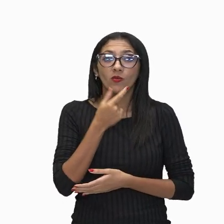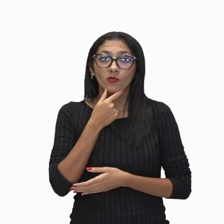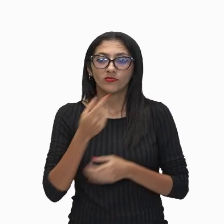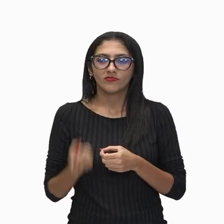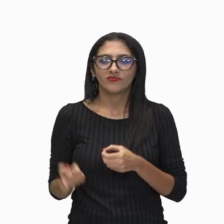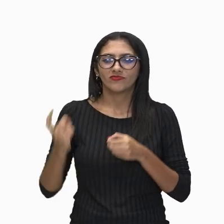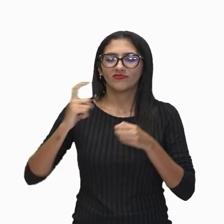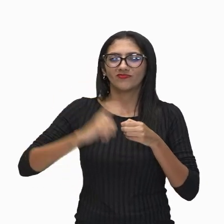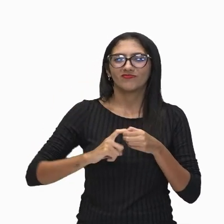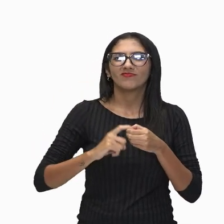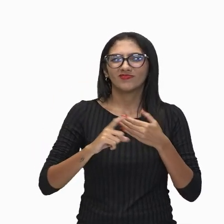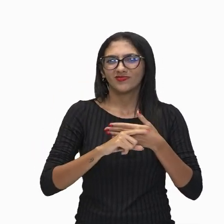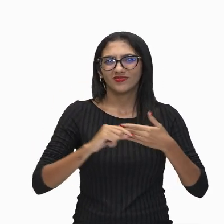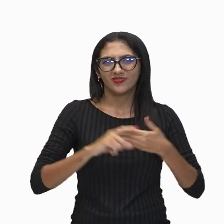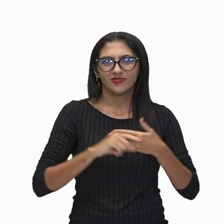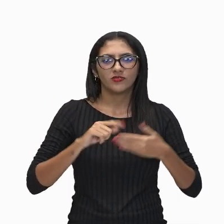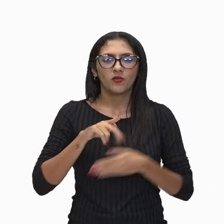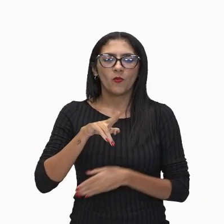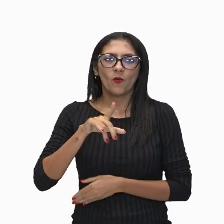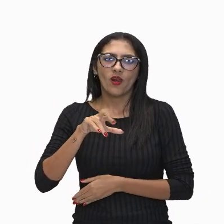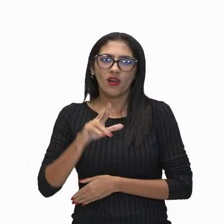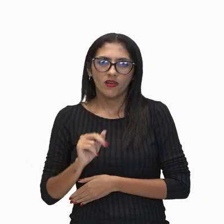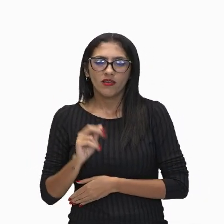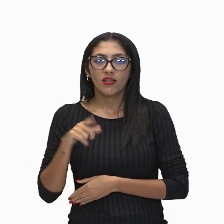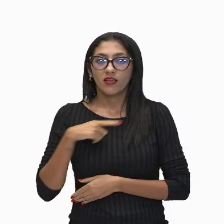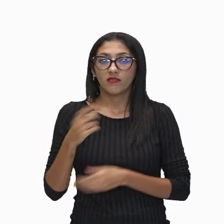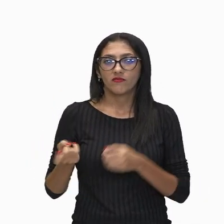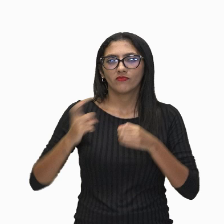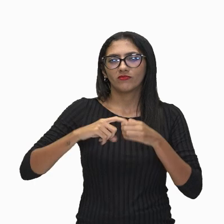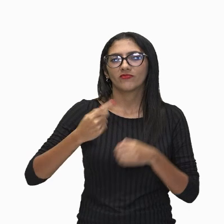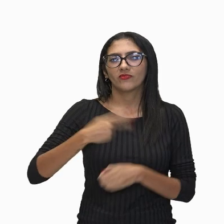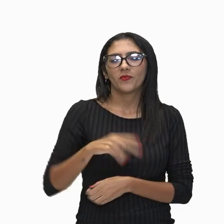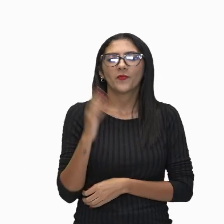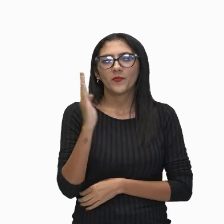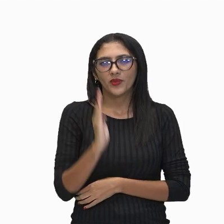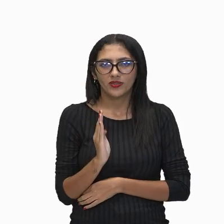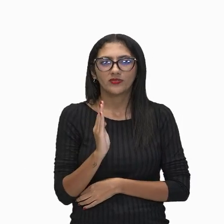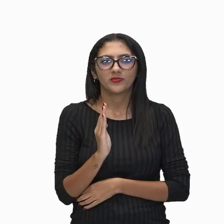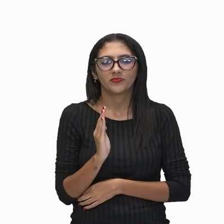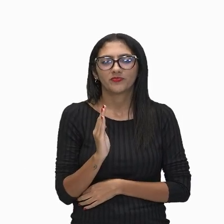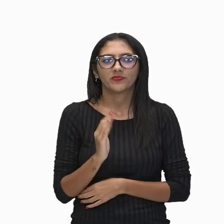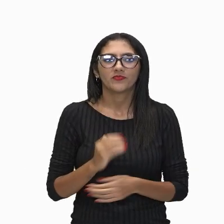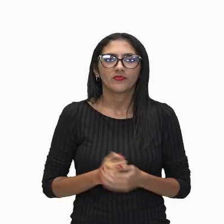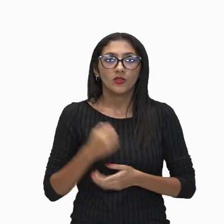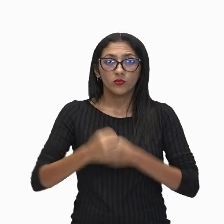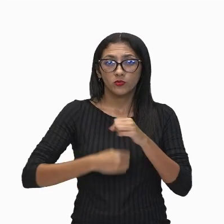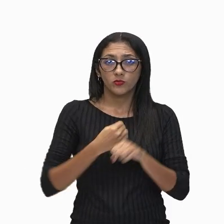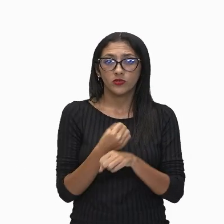volte ao Brasil depois dessa publicação do Poema Sujo. Volte ao Brasil em